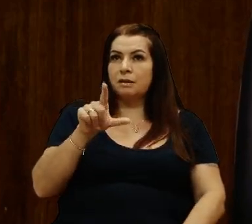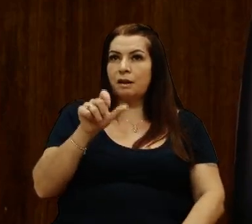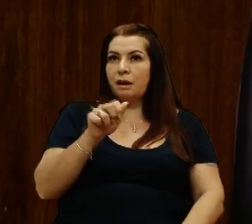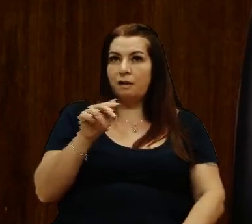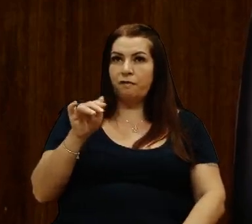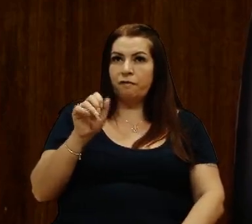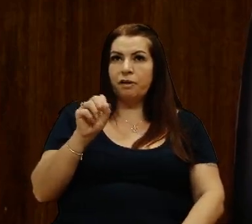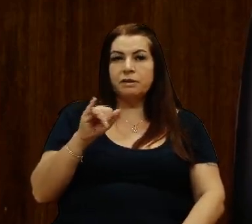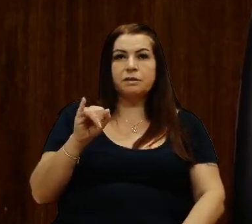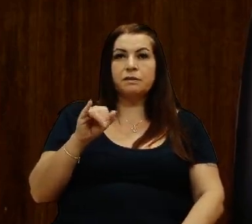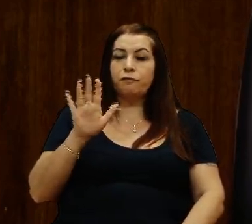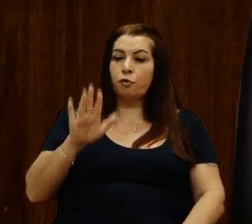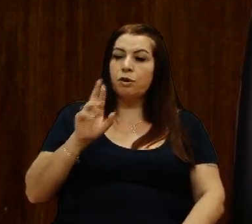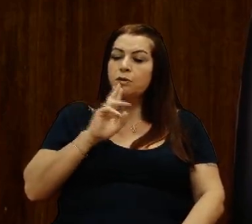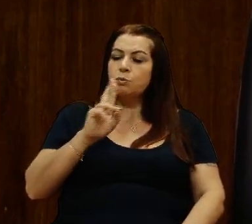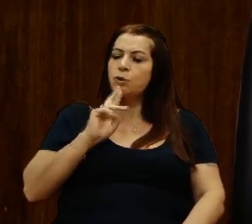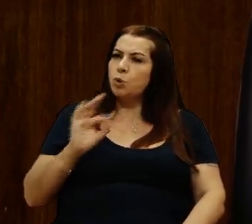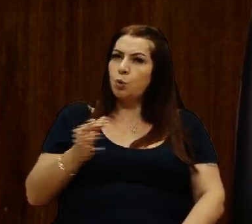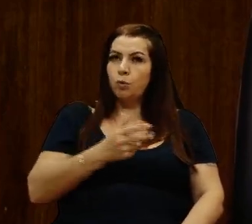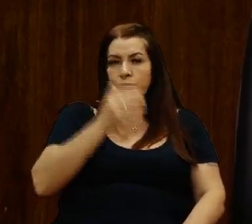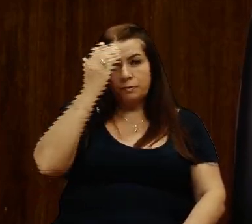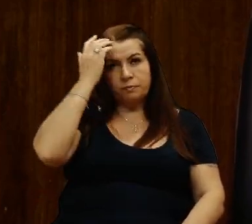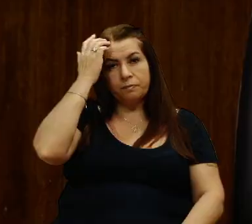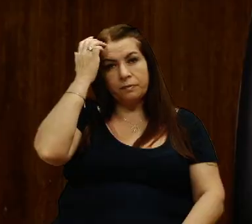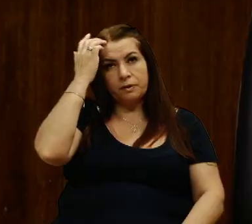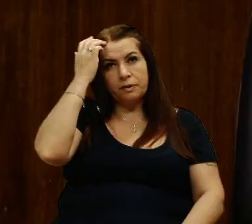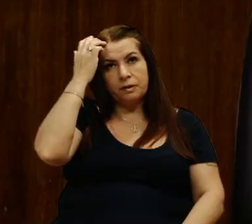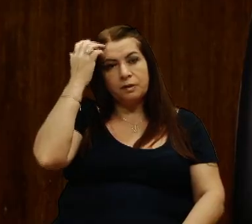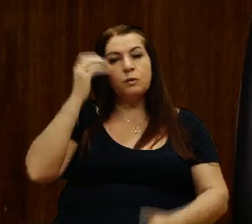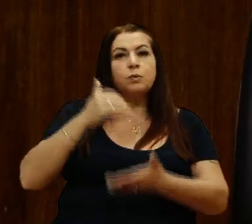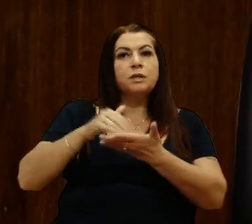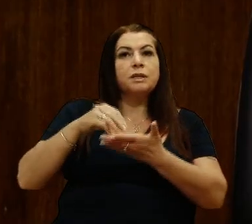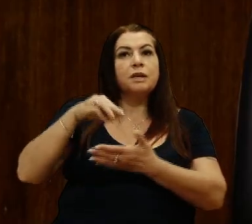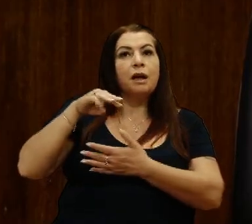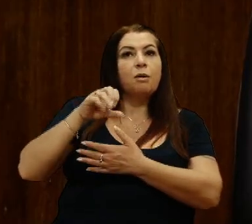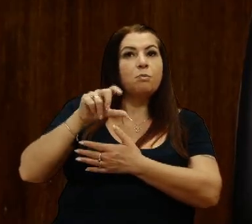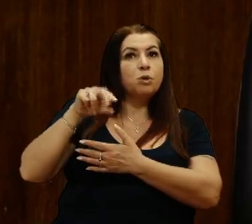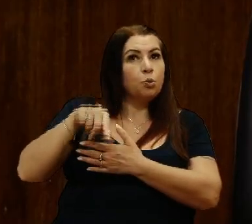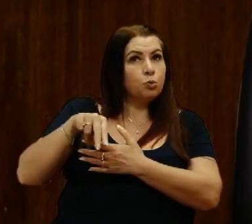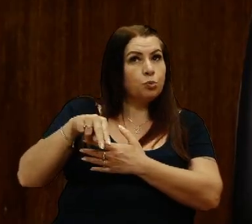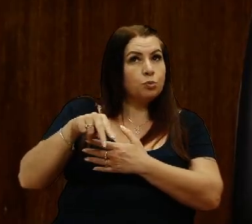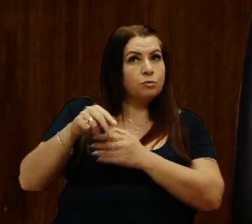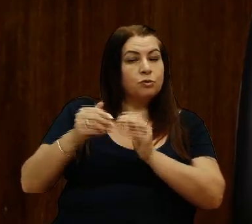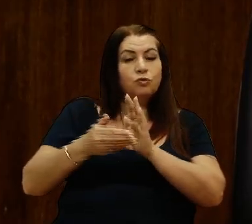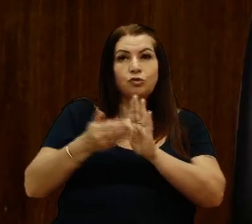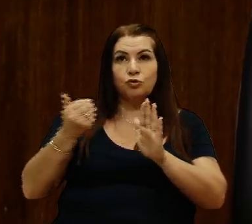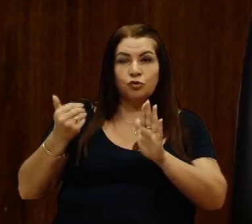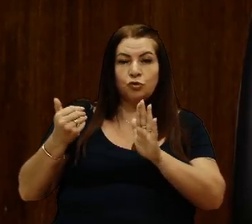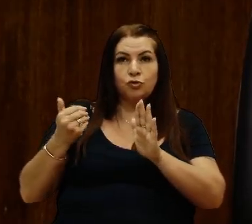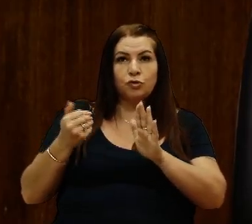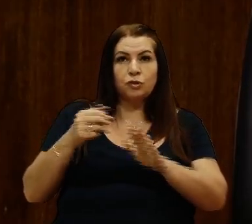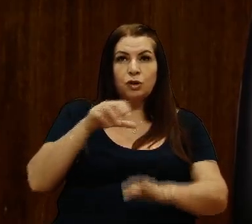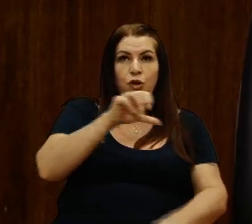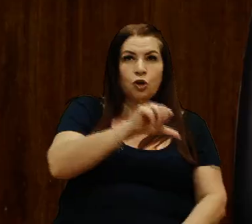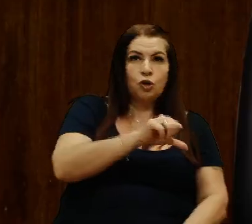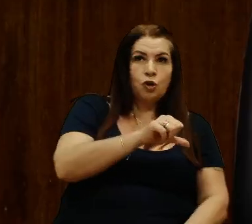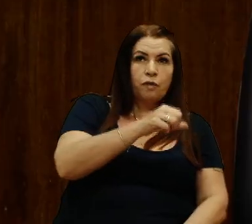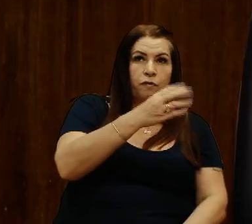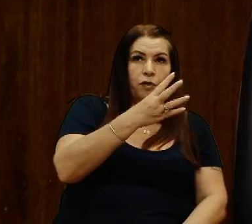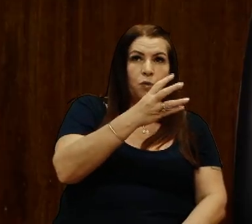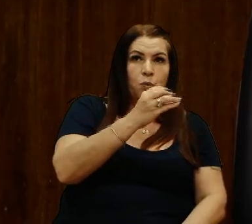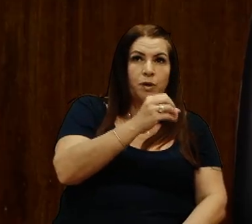mundo. O secretário Milton teve a capacidade de ser exonerado às 9h40 para não aparecer aqui